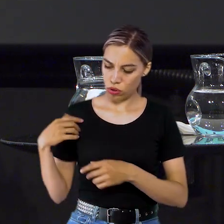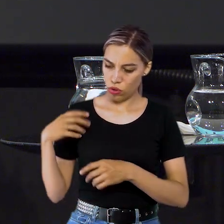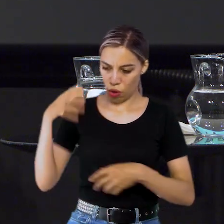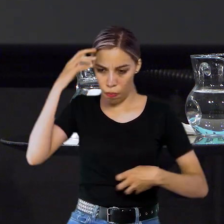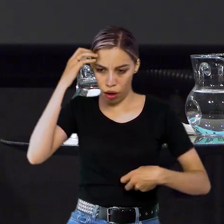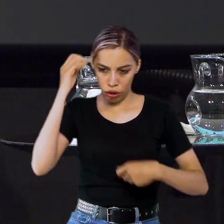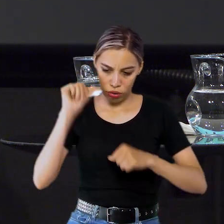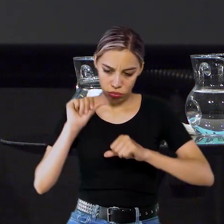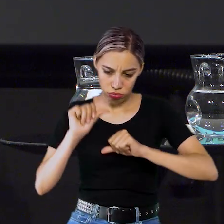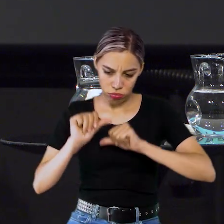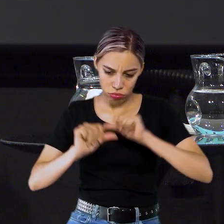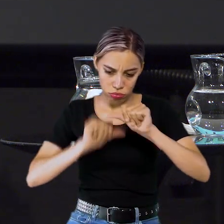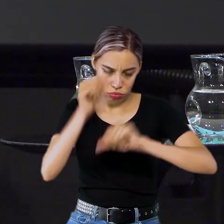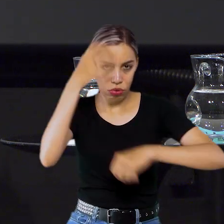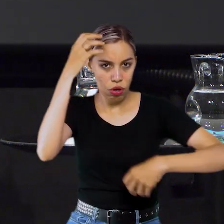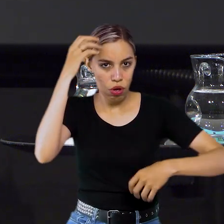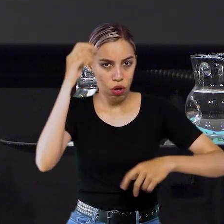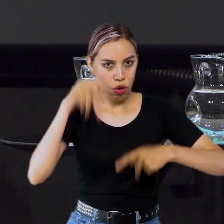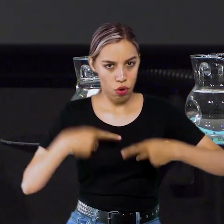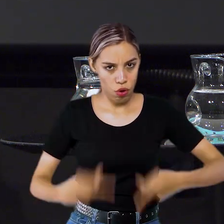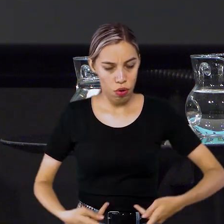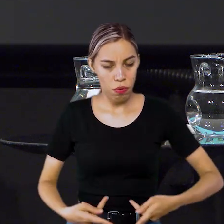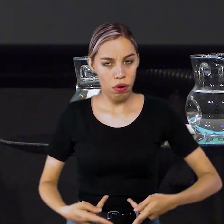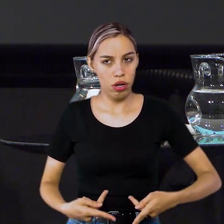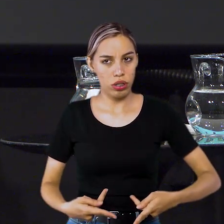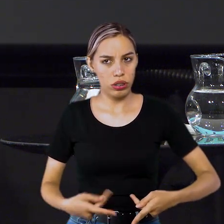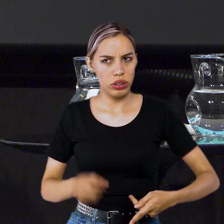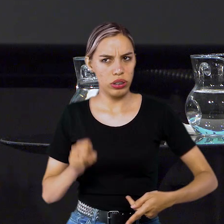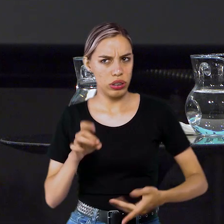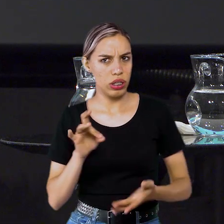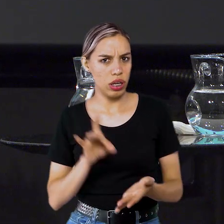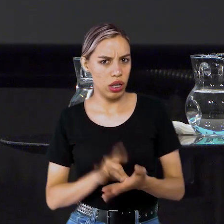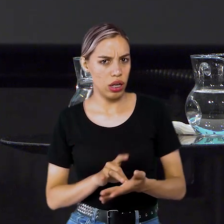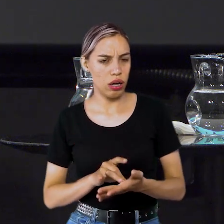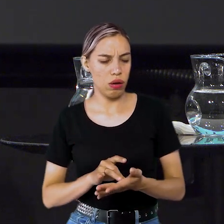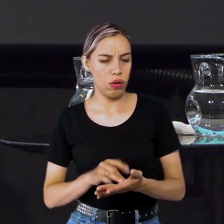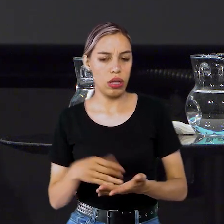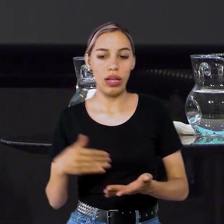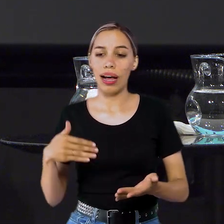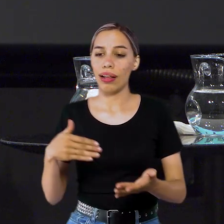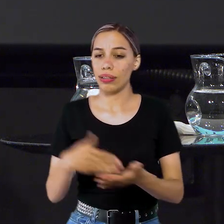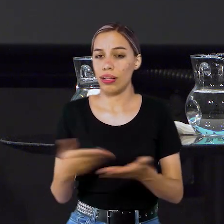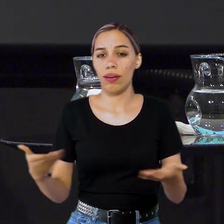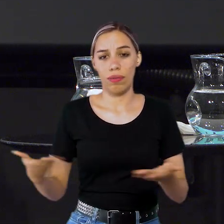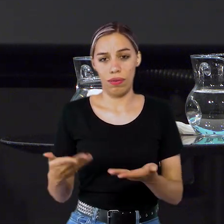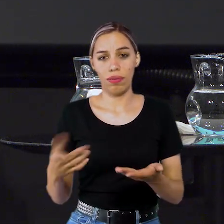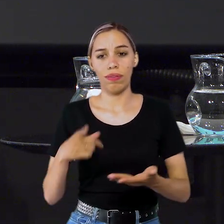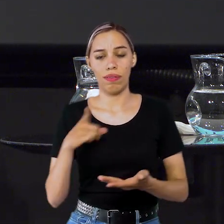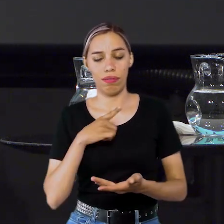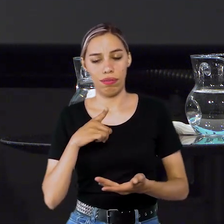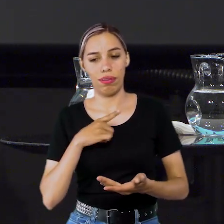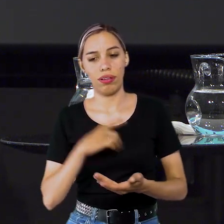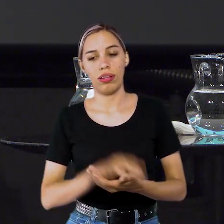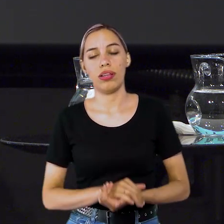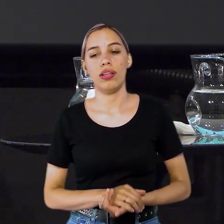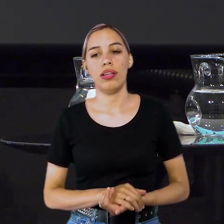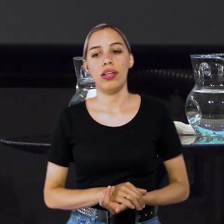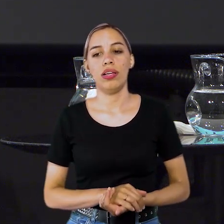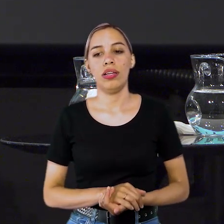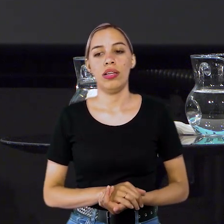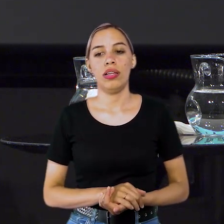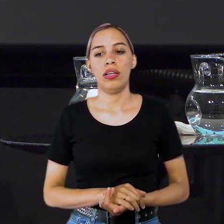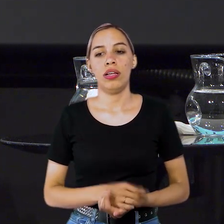Aí eu falei assim, a única coisa que eu vejo hoje que se transforma realmente são dois, talvez pelo